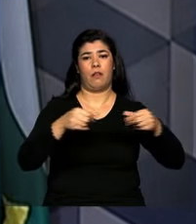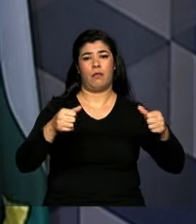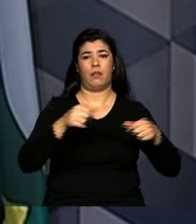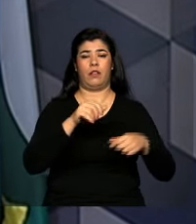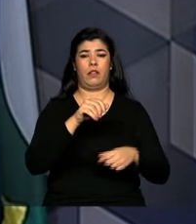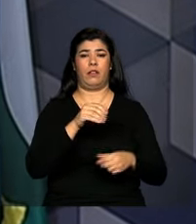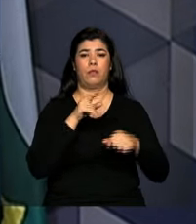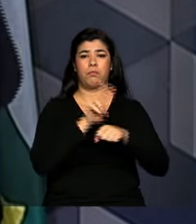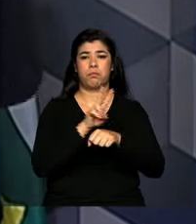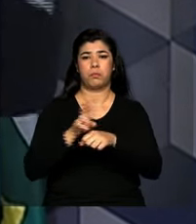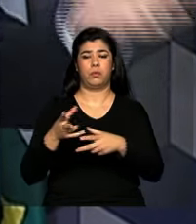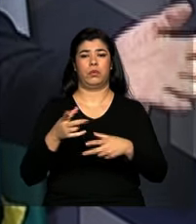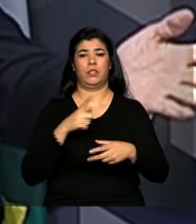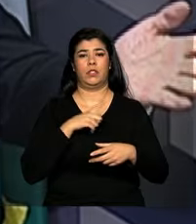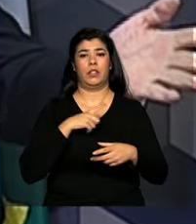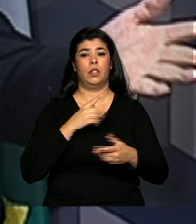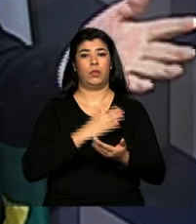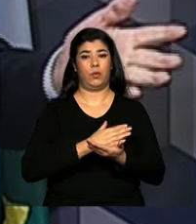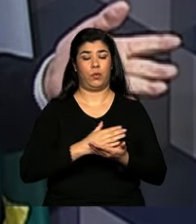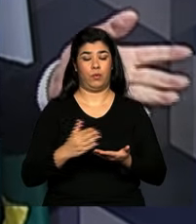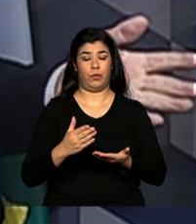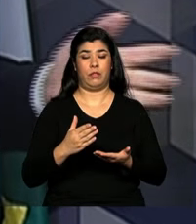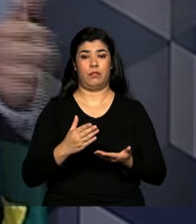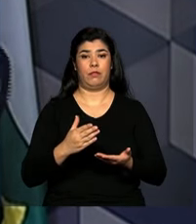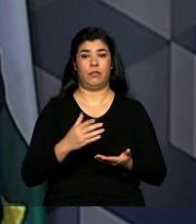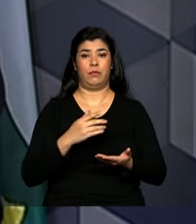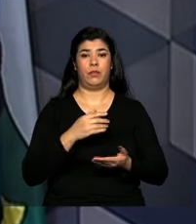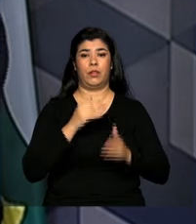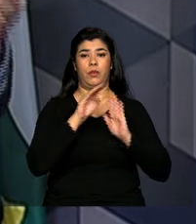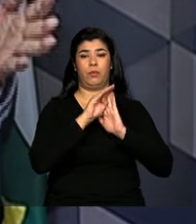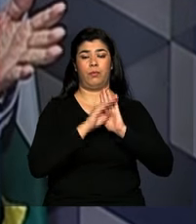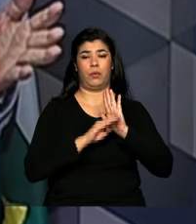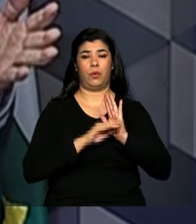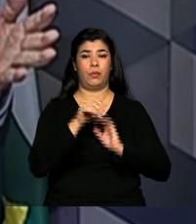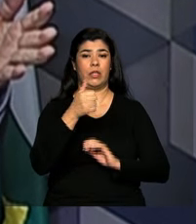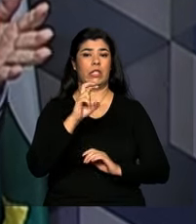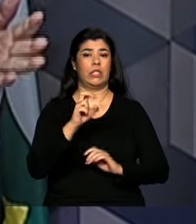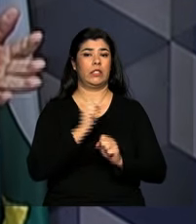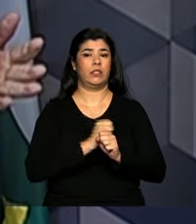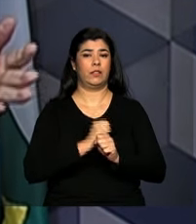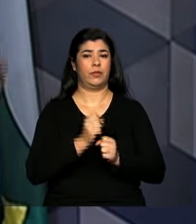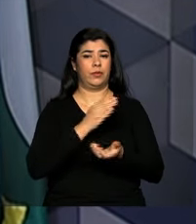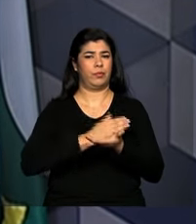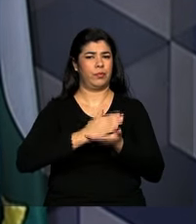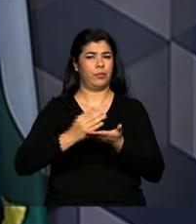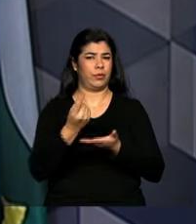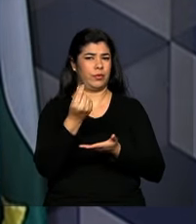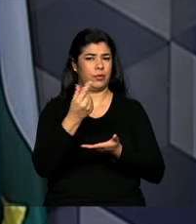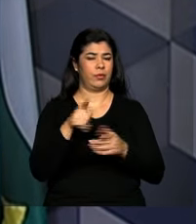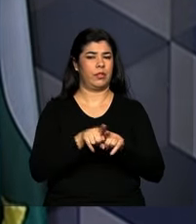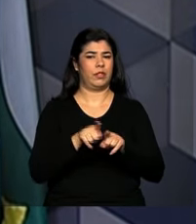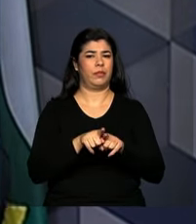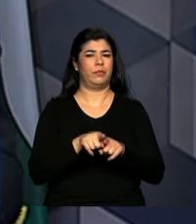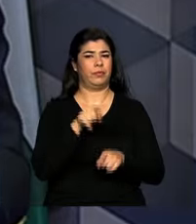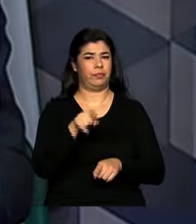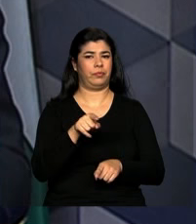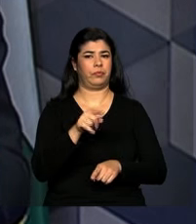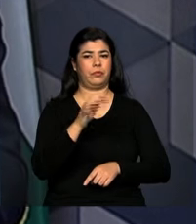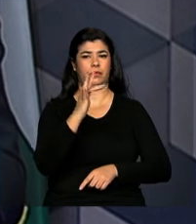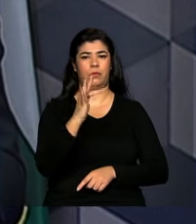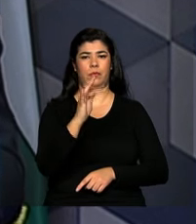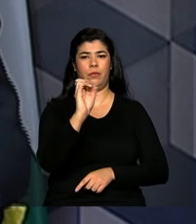partimos para um programa de financiamento com 15 anos de prazo. E esse financiamento